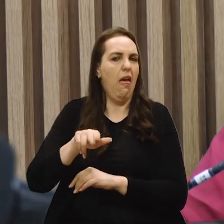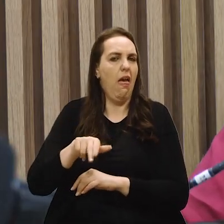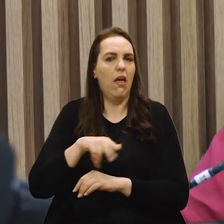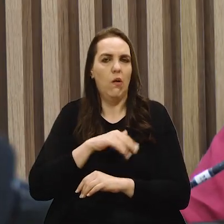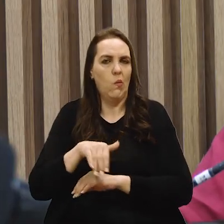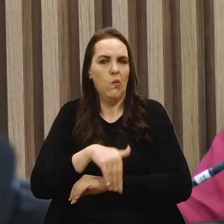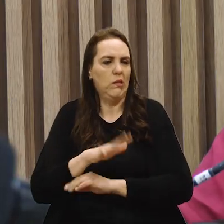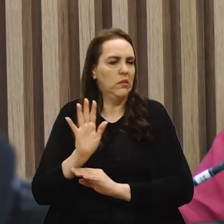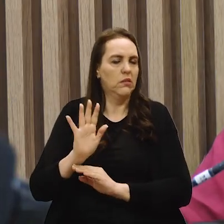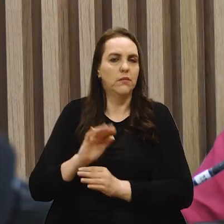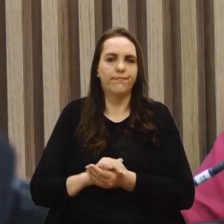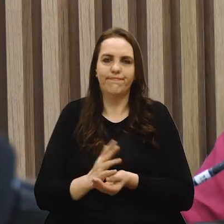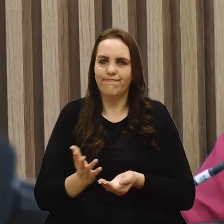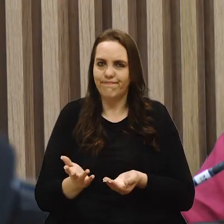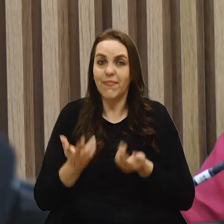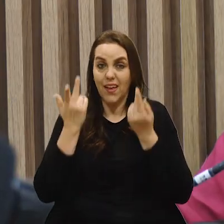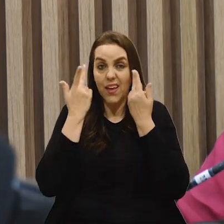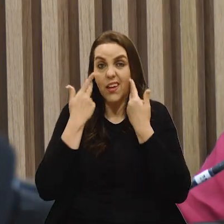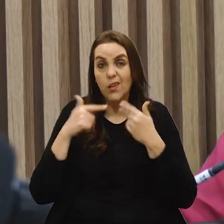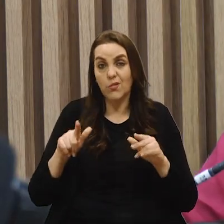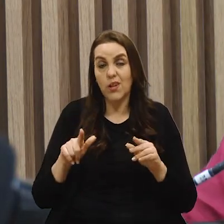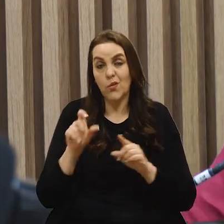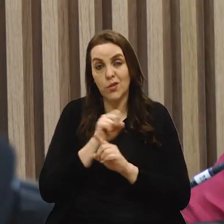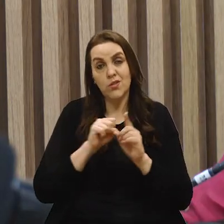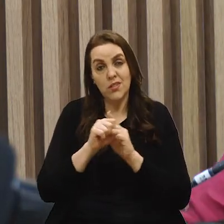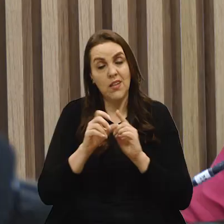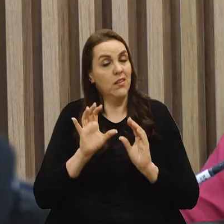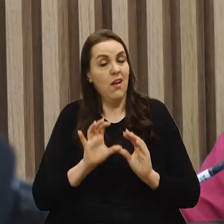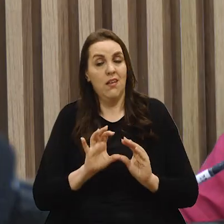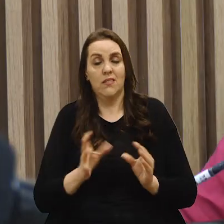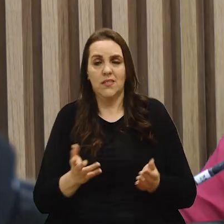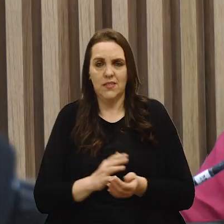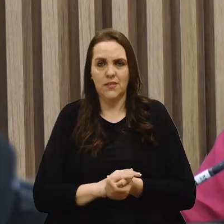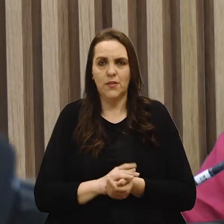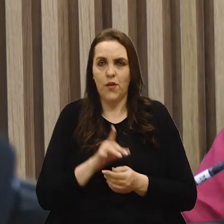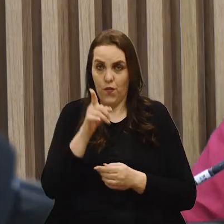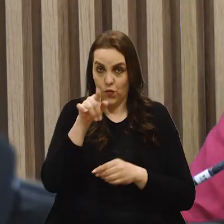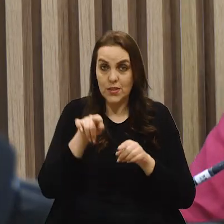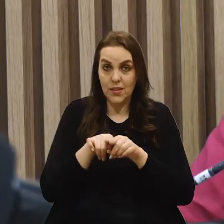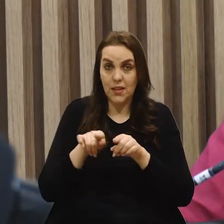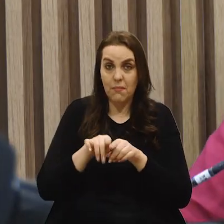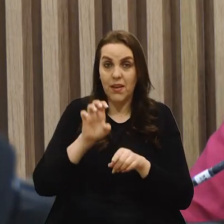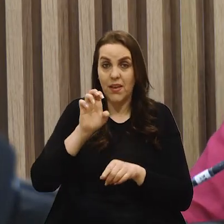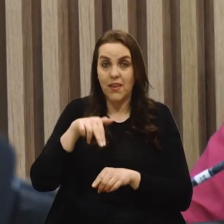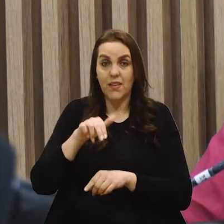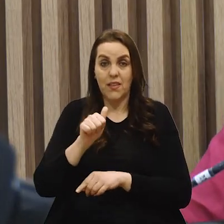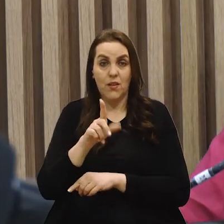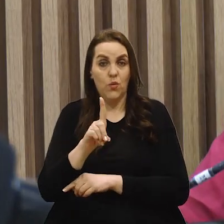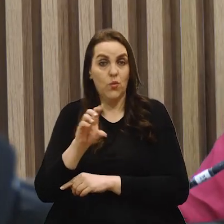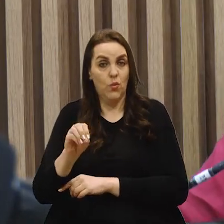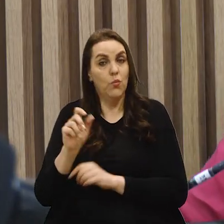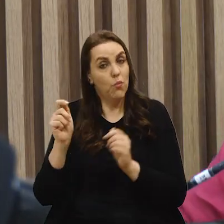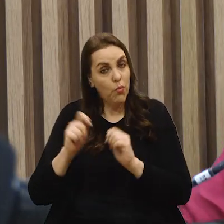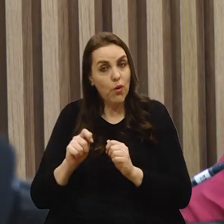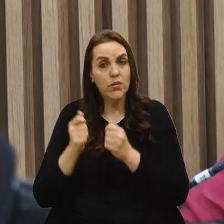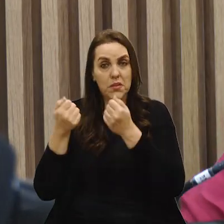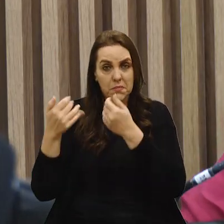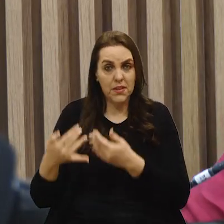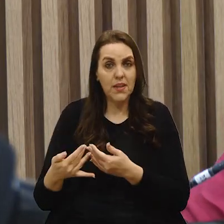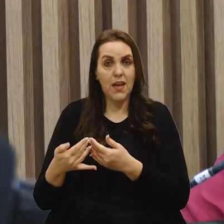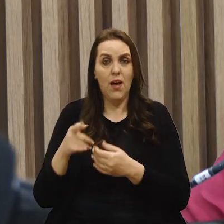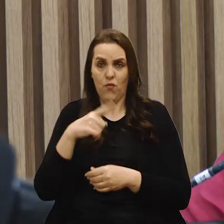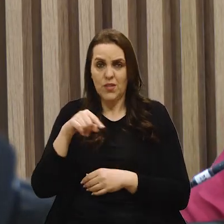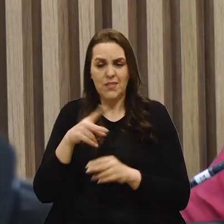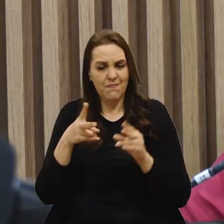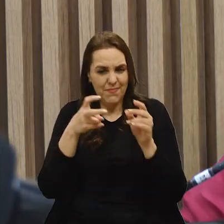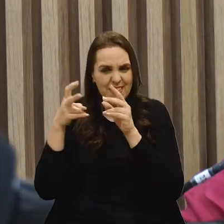muito natural e eu acredito que Enaldo, acho que tu pode trazer também isso, que vocês devem vivenciar muito, ver isso na pele,